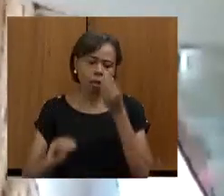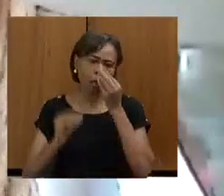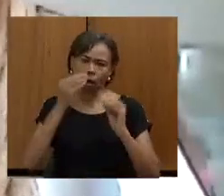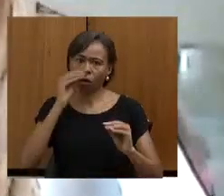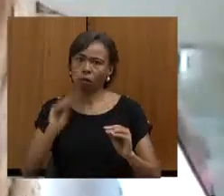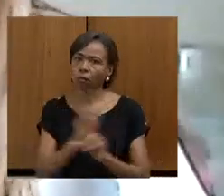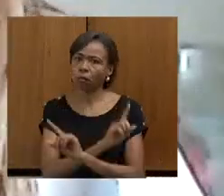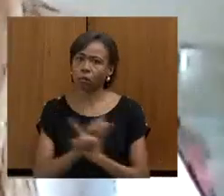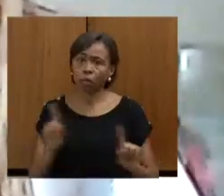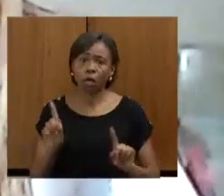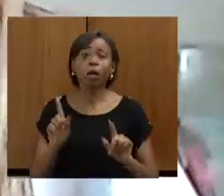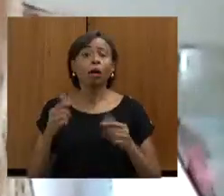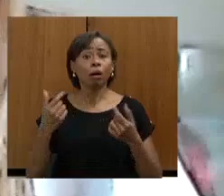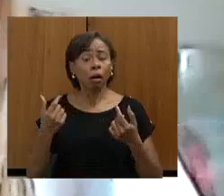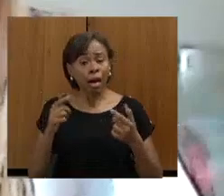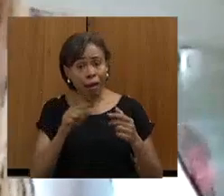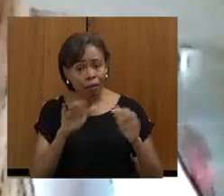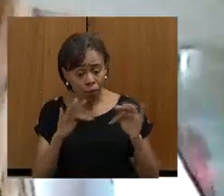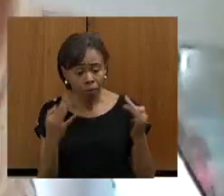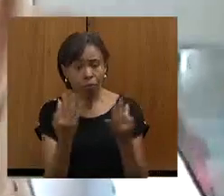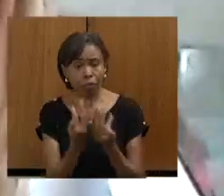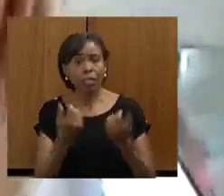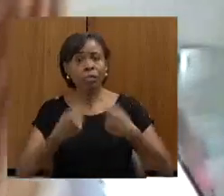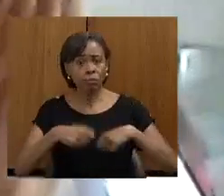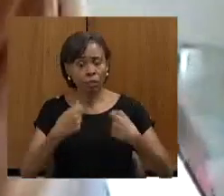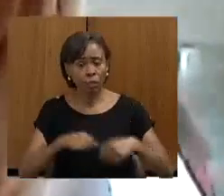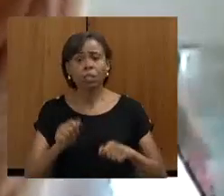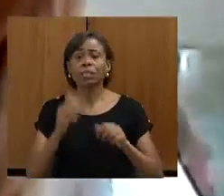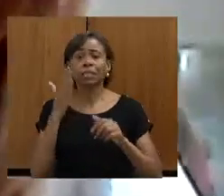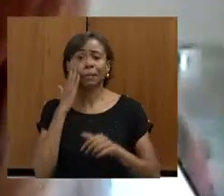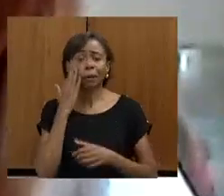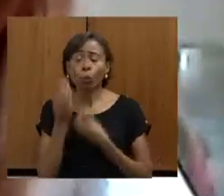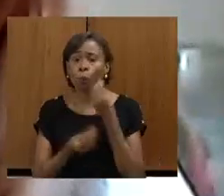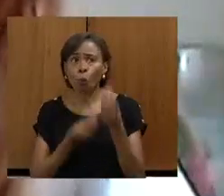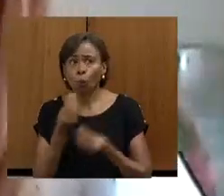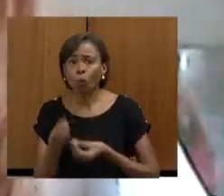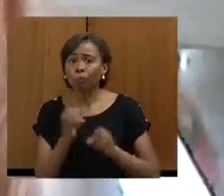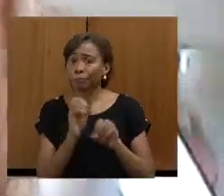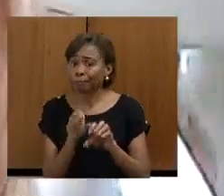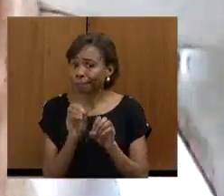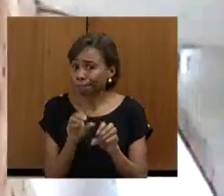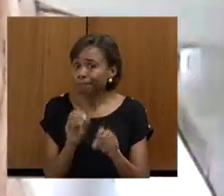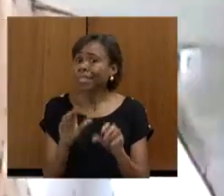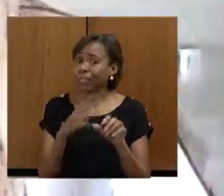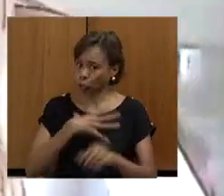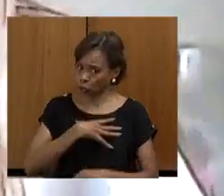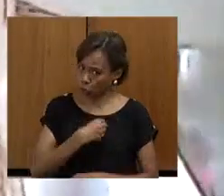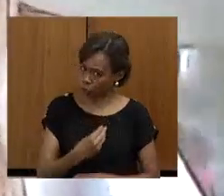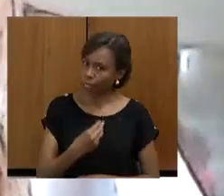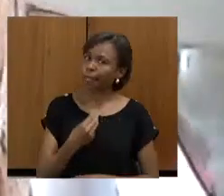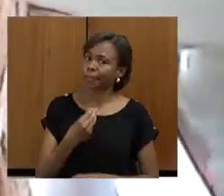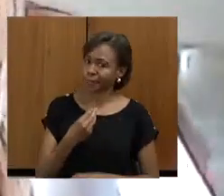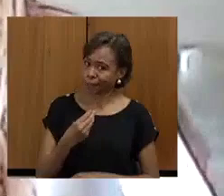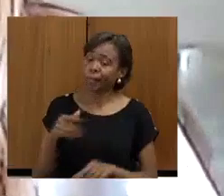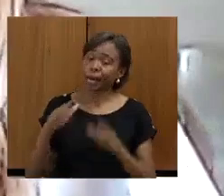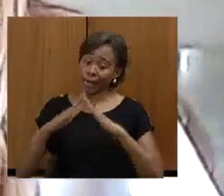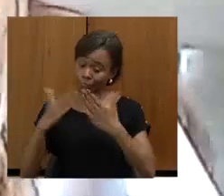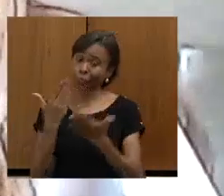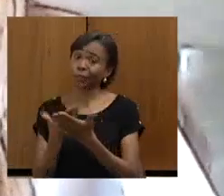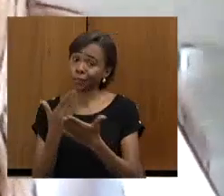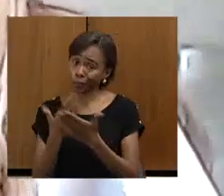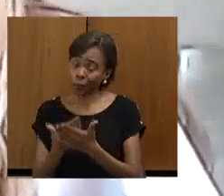As famílias precisam rever a sua forma de educar seus filhos. As escolas precisam rever a forma de